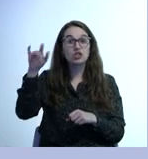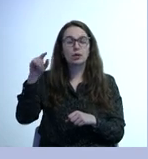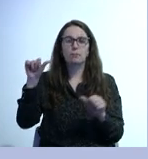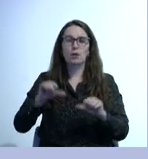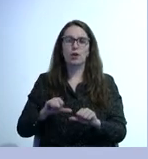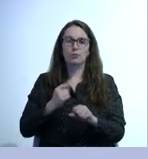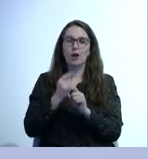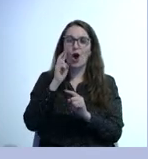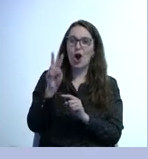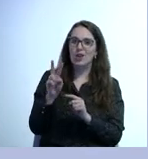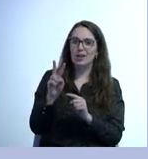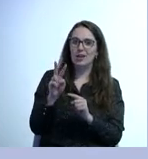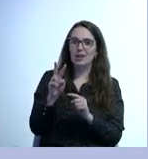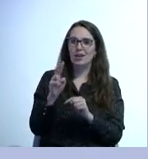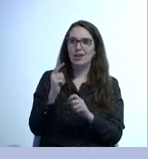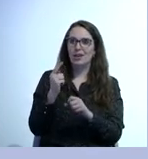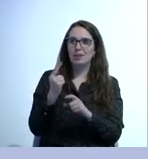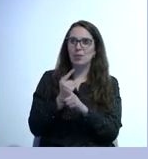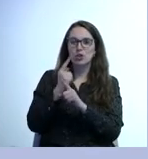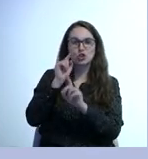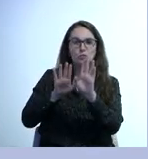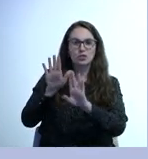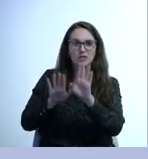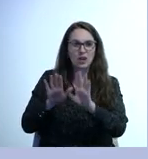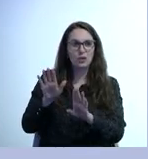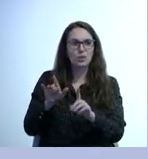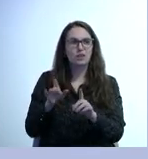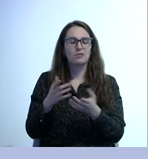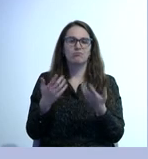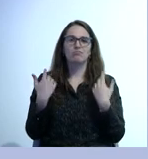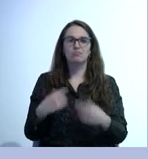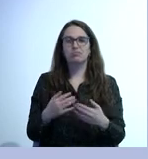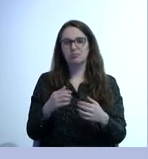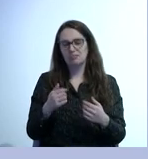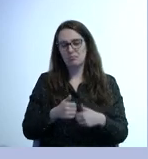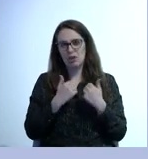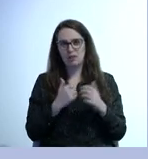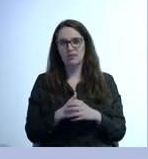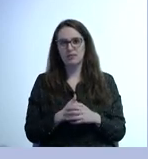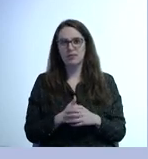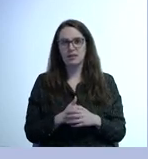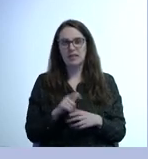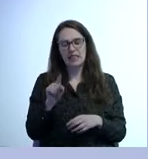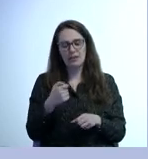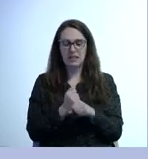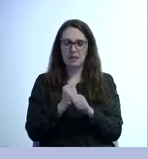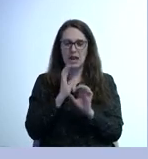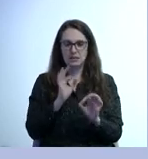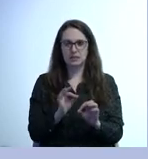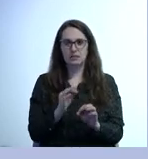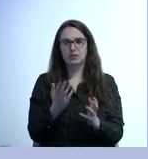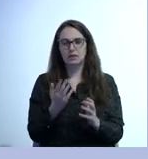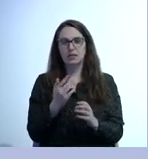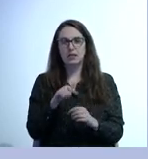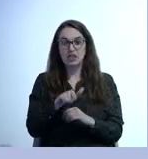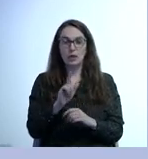olhar para esta exposição num dia como hoje. E temos que trabalhar nesse sentido. Quer dizer,